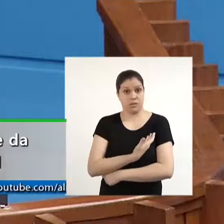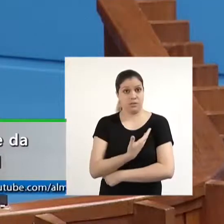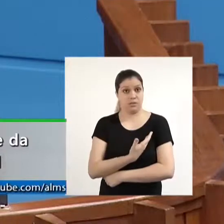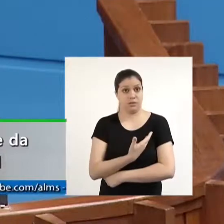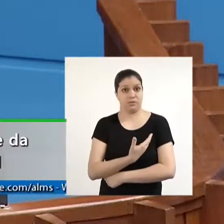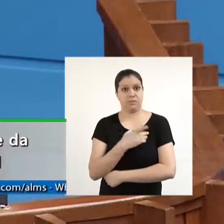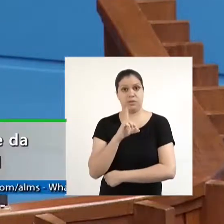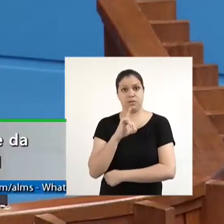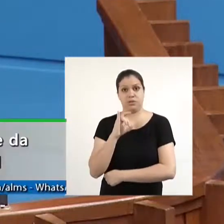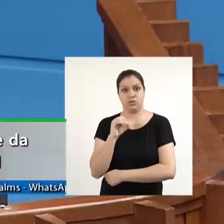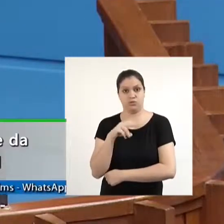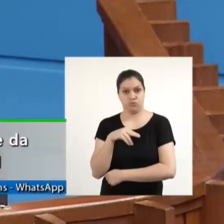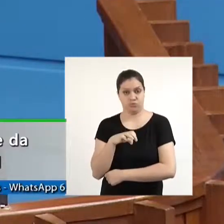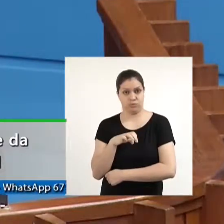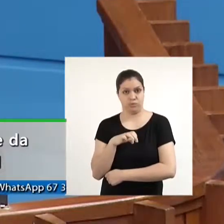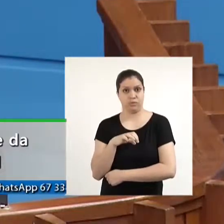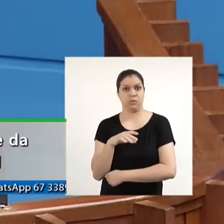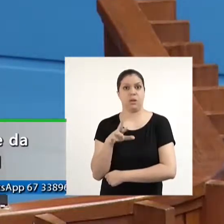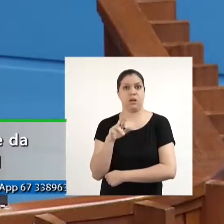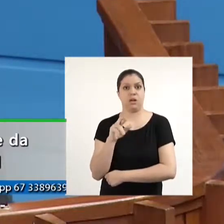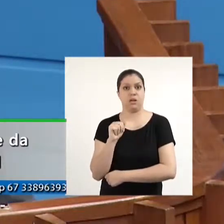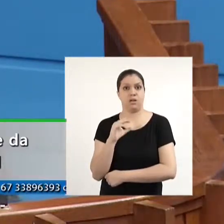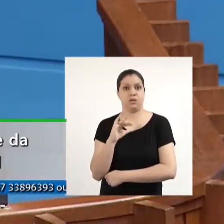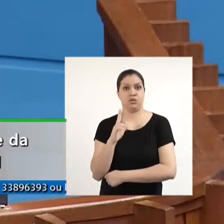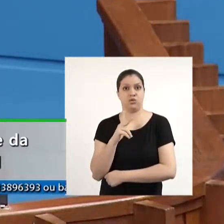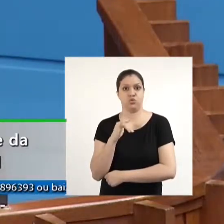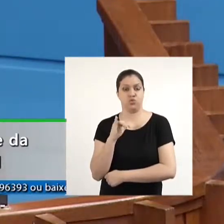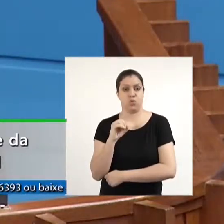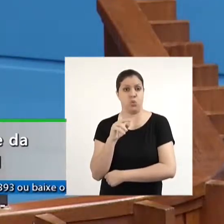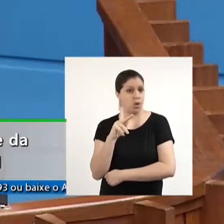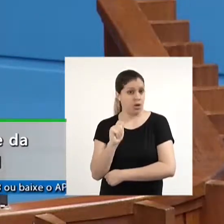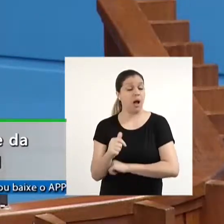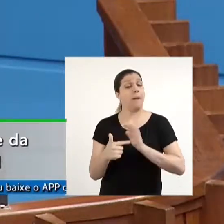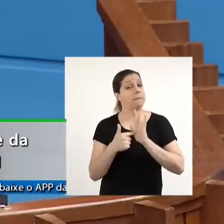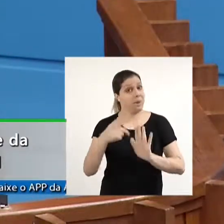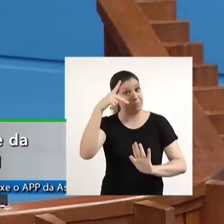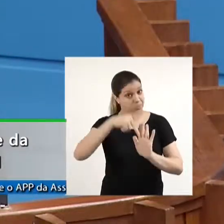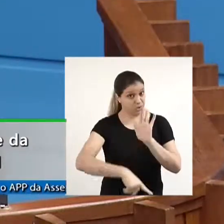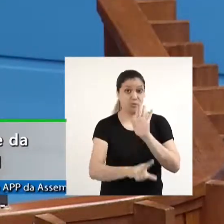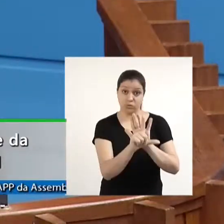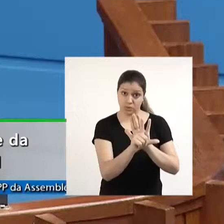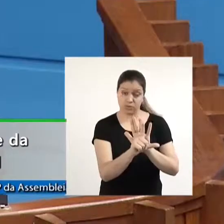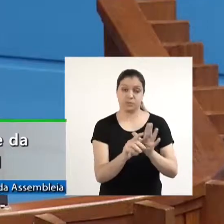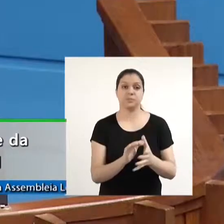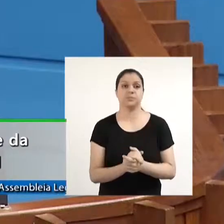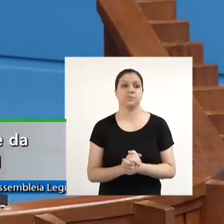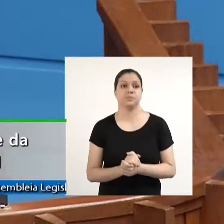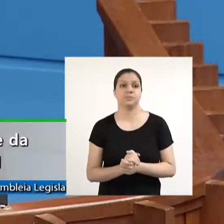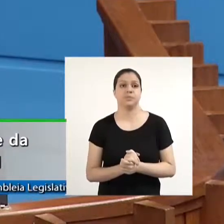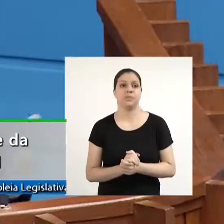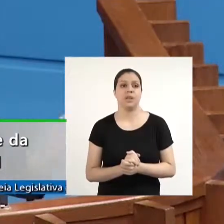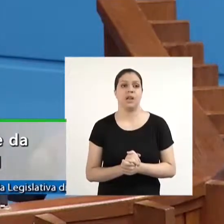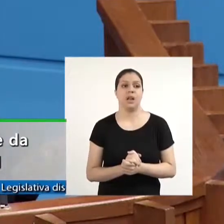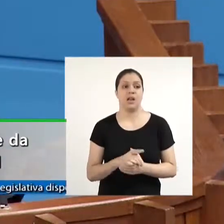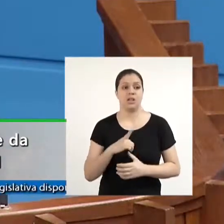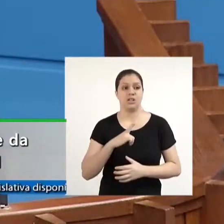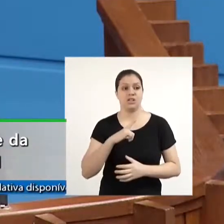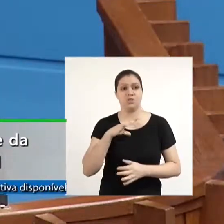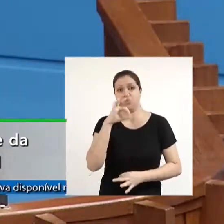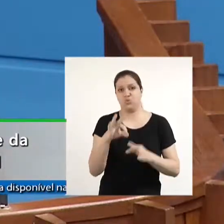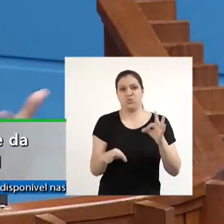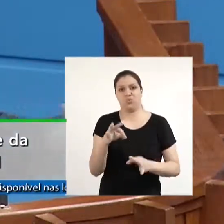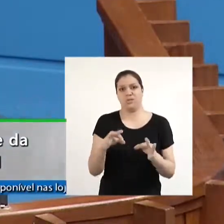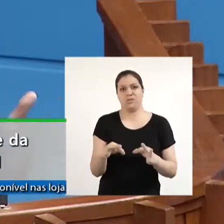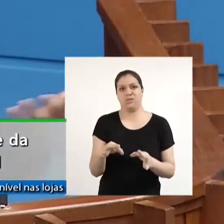Dione Rachioca, apresentou um projeto de lei, e aí, como a questão jurídica não é uma ciência